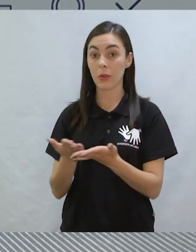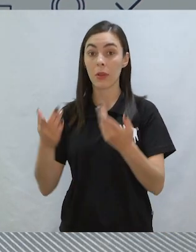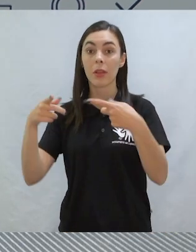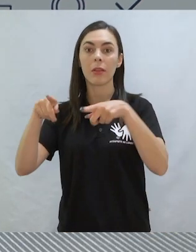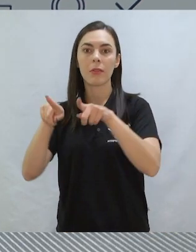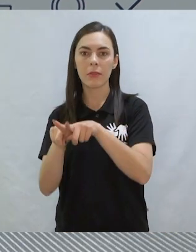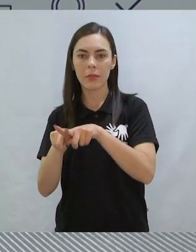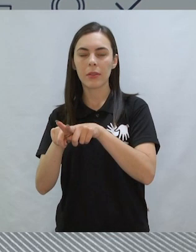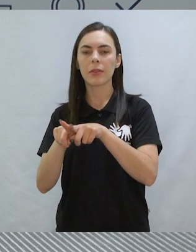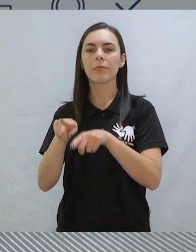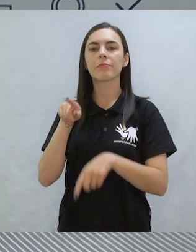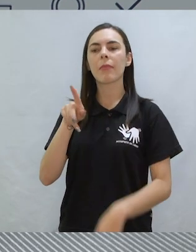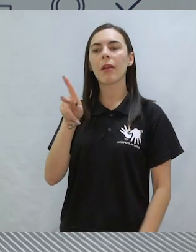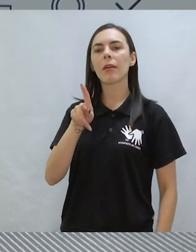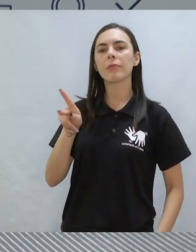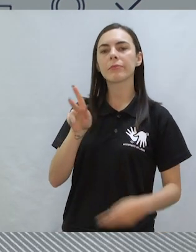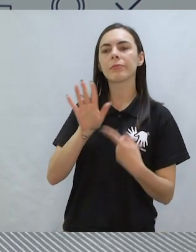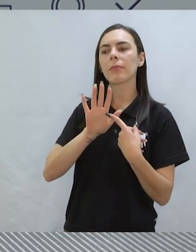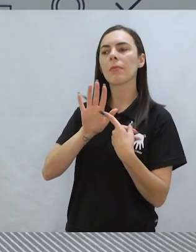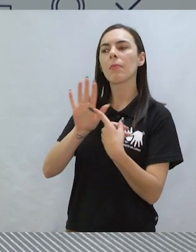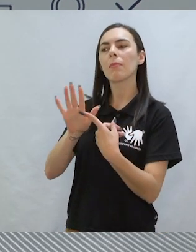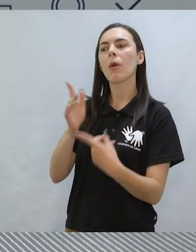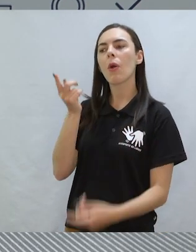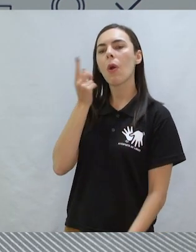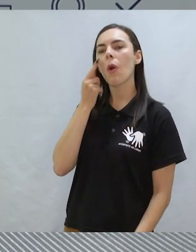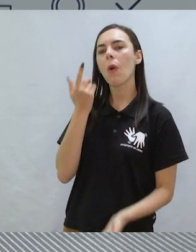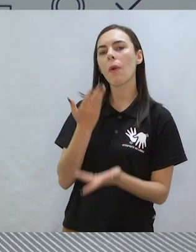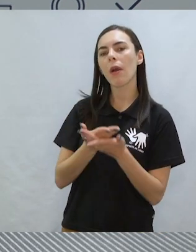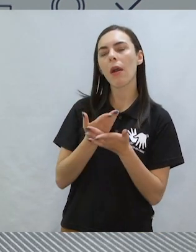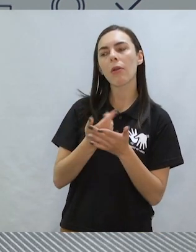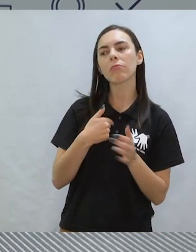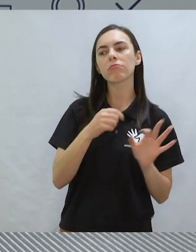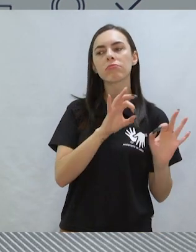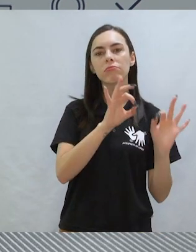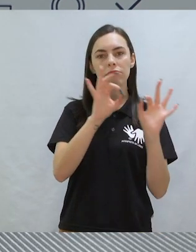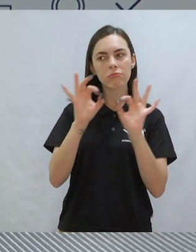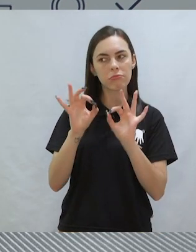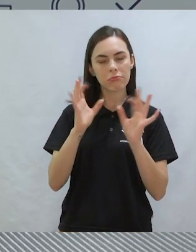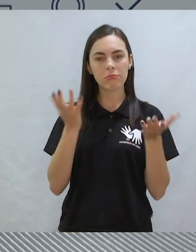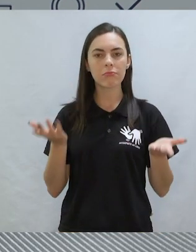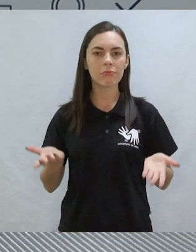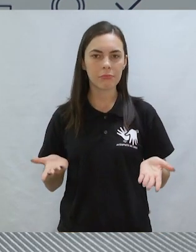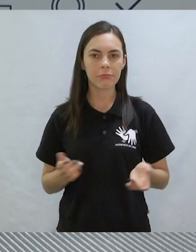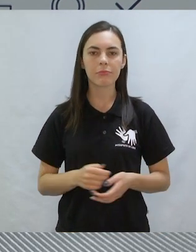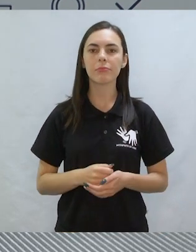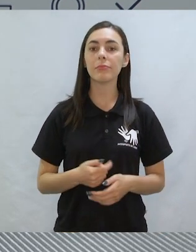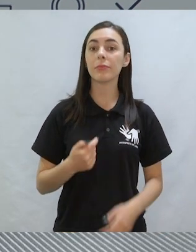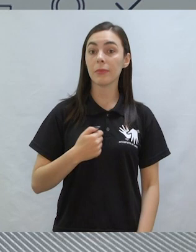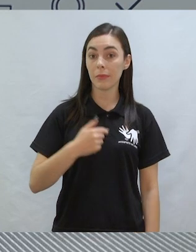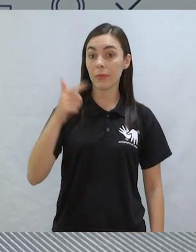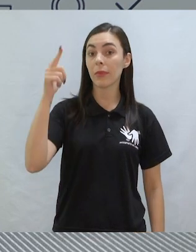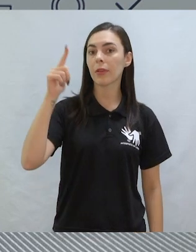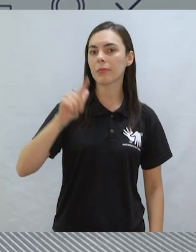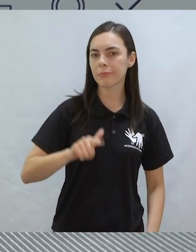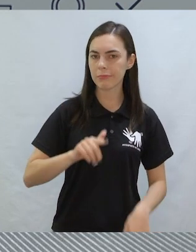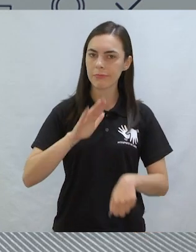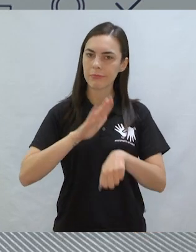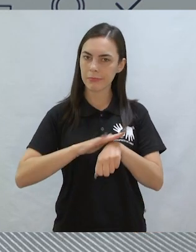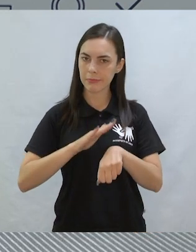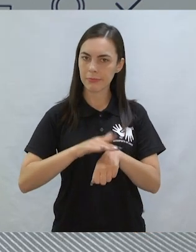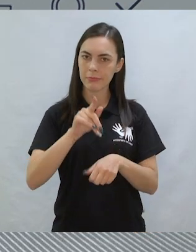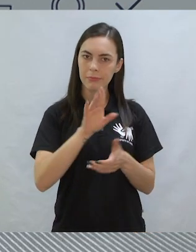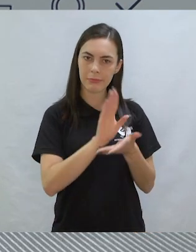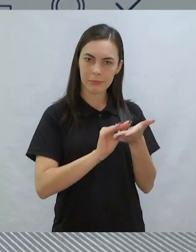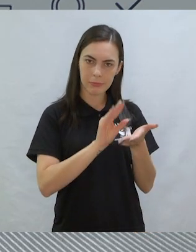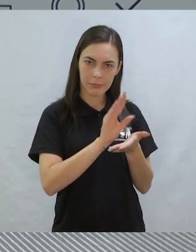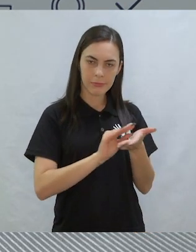suas escolas, vocês vão mostrar para a professora que você acompanhou a nossa aula aqui também, ok? Então a professora de novo